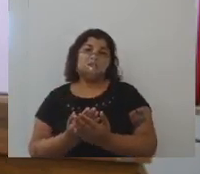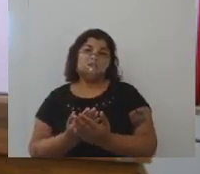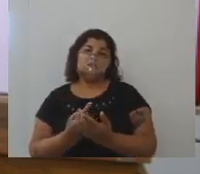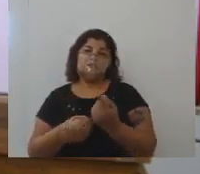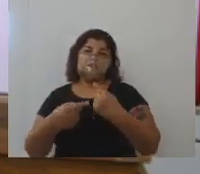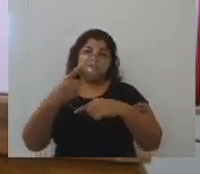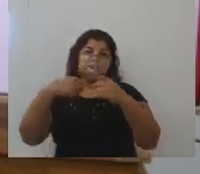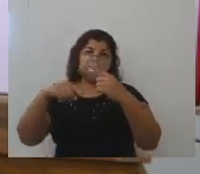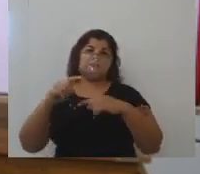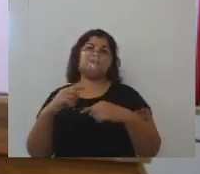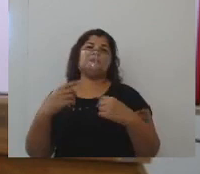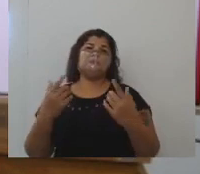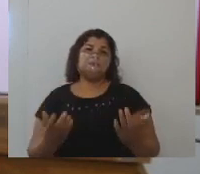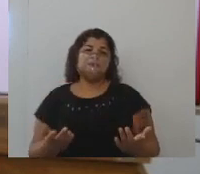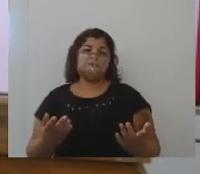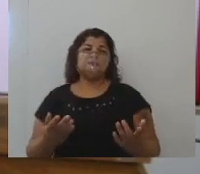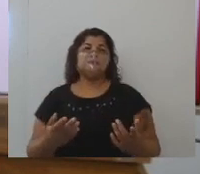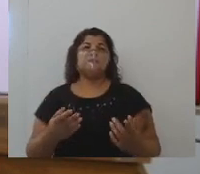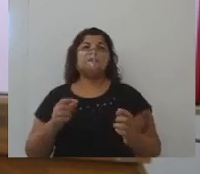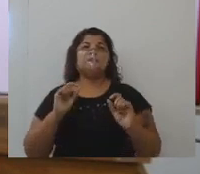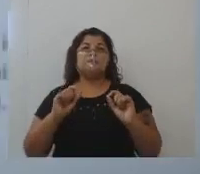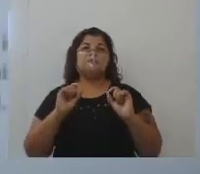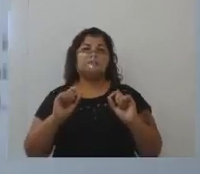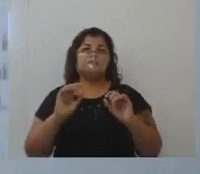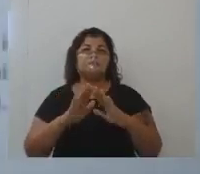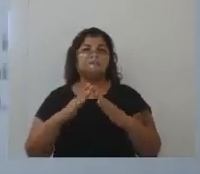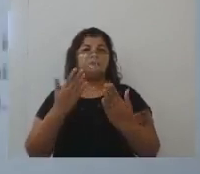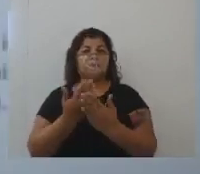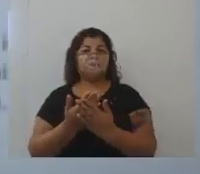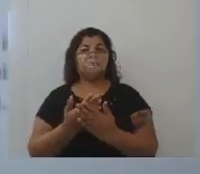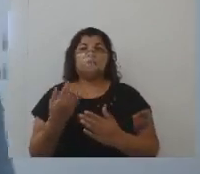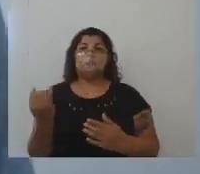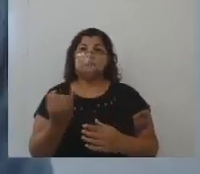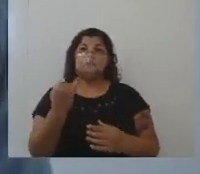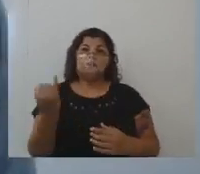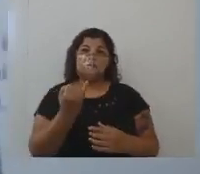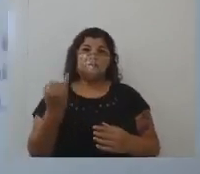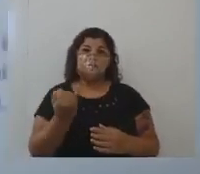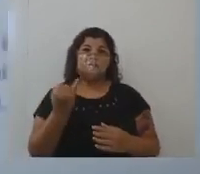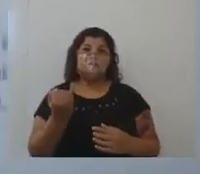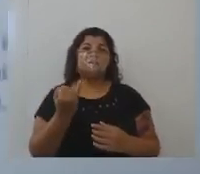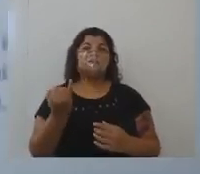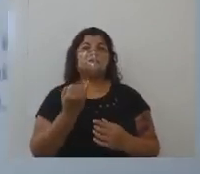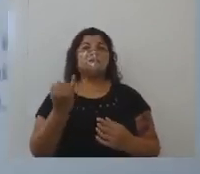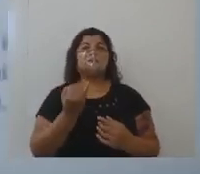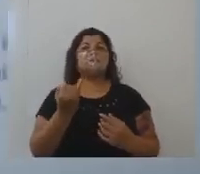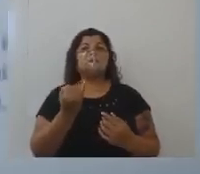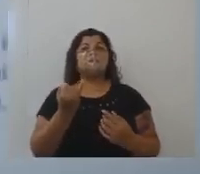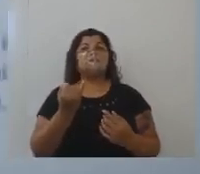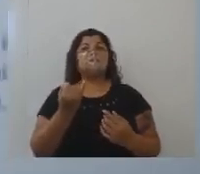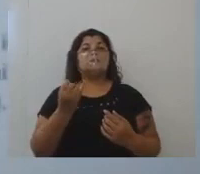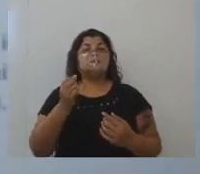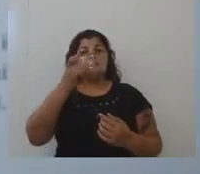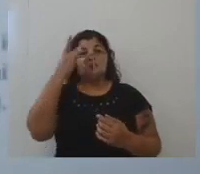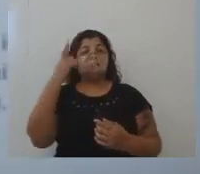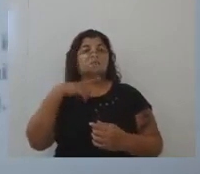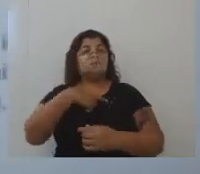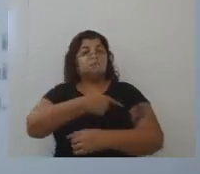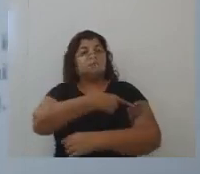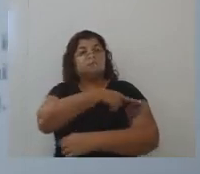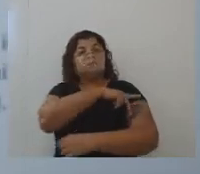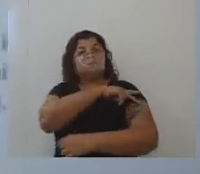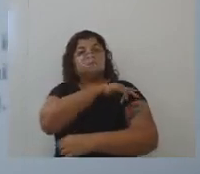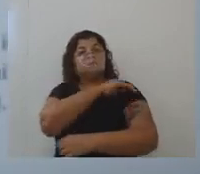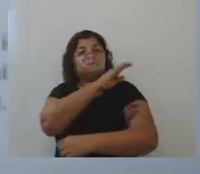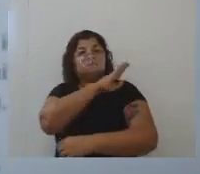nesse processo. O que é que eu posso falar? A escola, ela é tão importante nesse processo que as pessoas que têm baixa escolaridade,